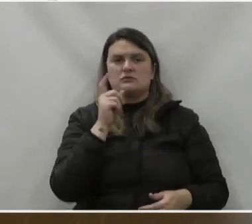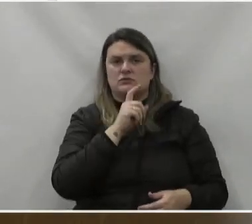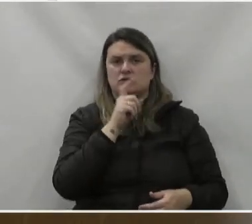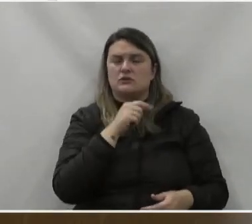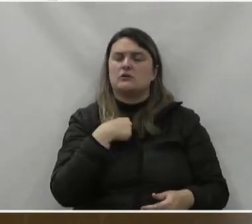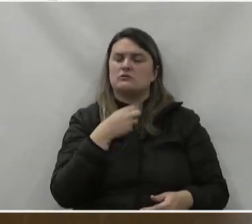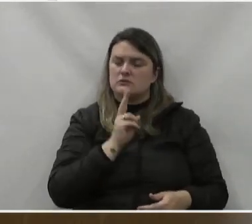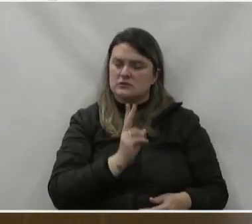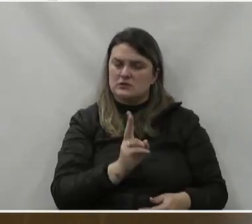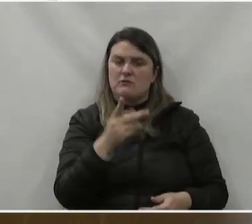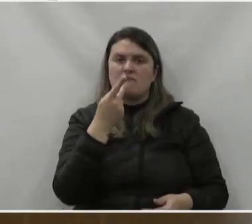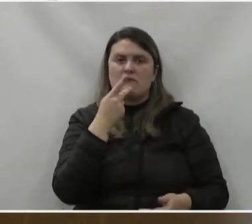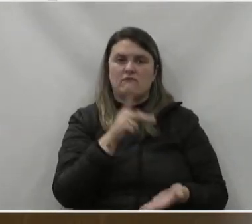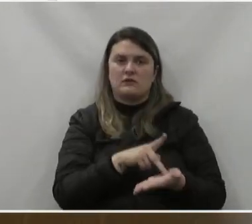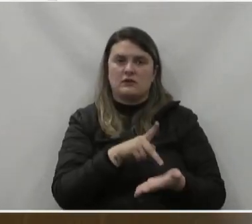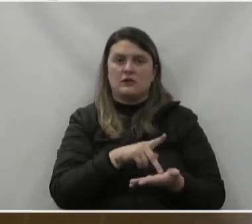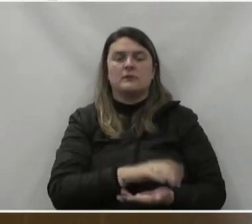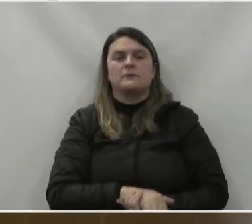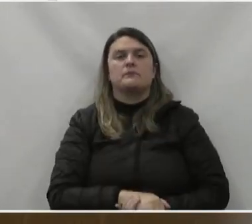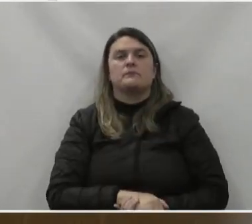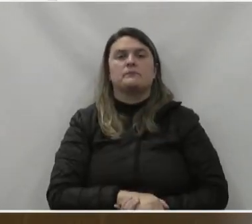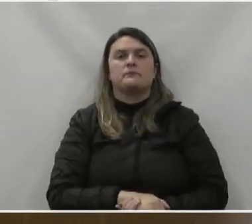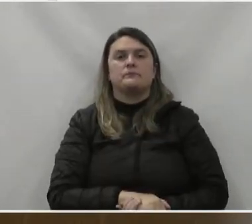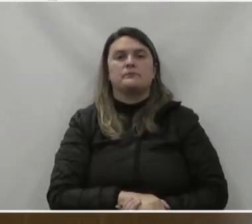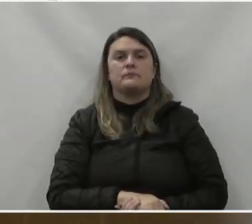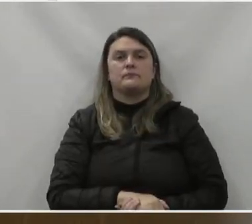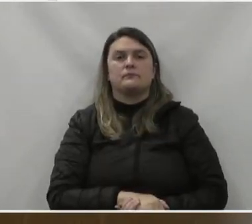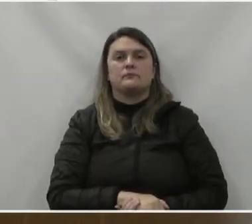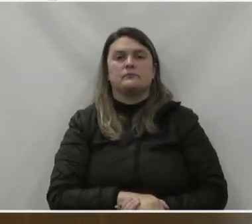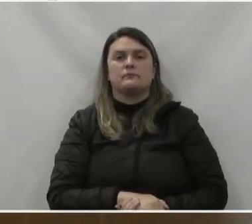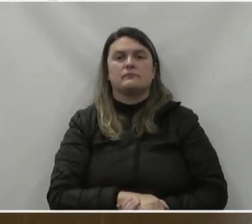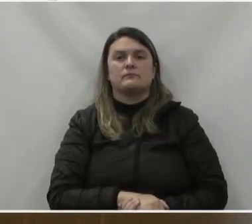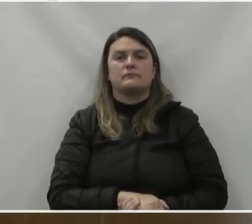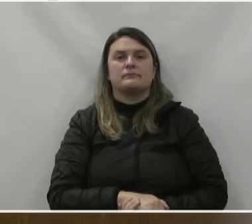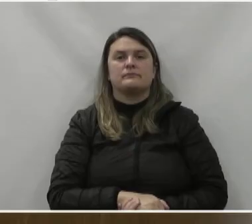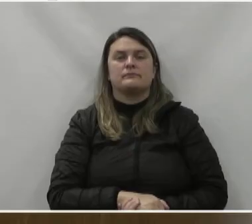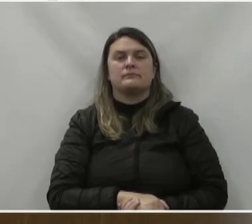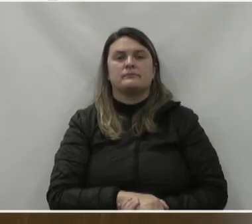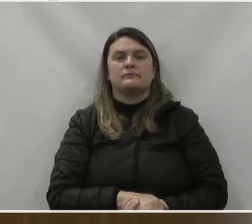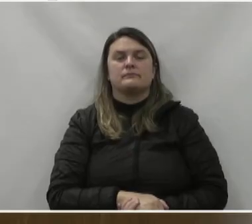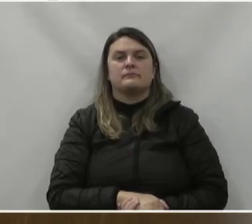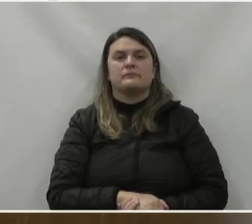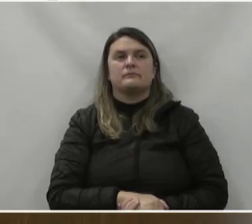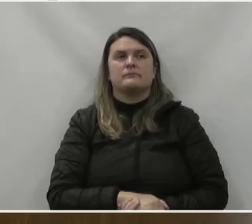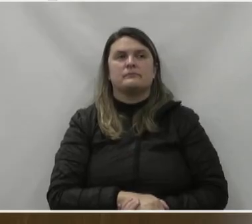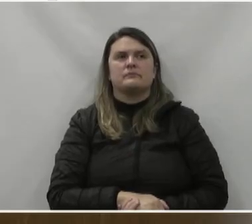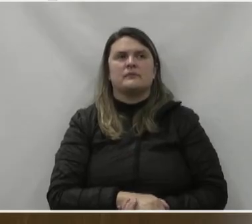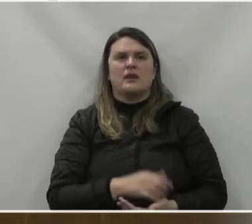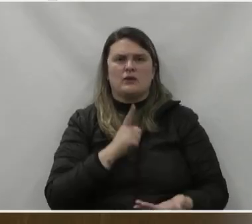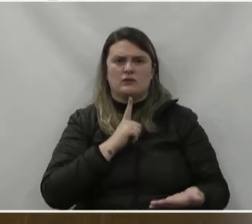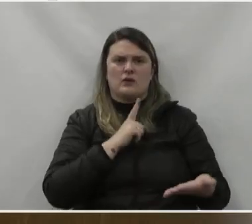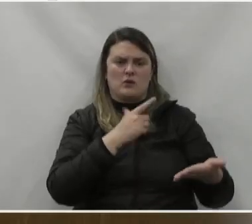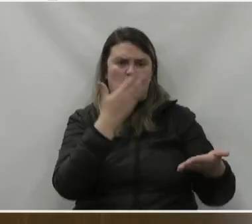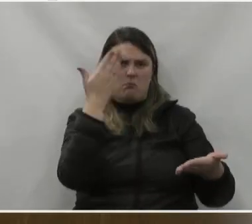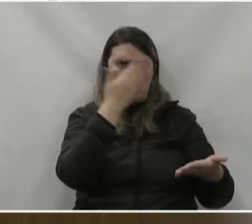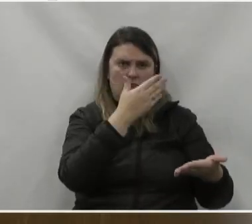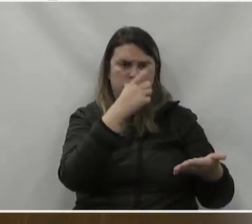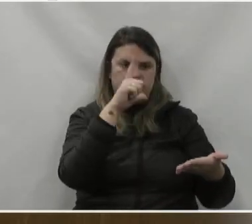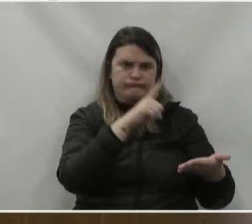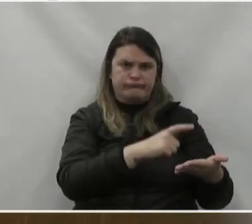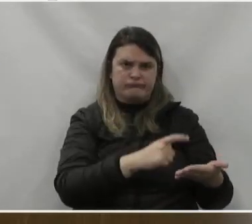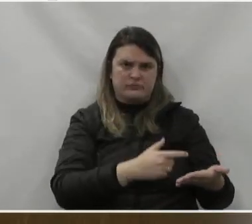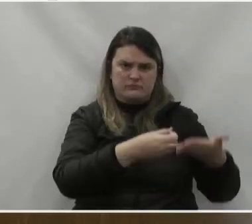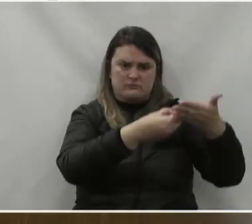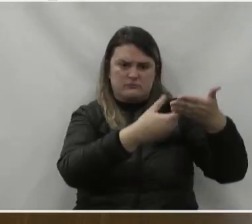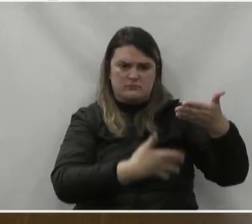vou prezar pela verdade aqui. E aconteceu também, né? A respeito desses prints aí. As pessoas acham que estão protegidas